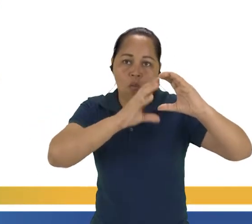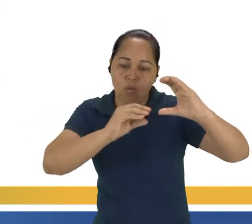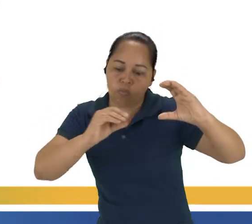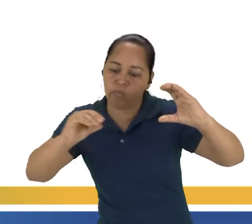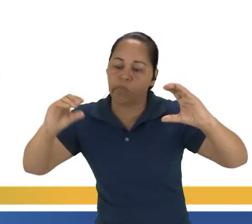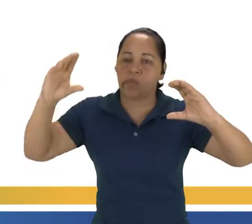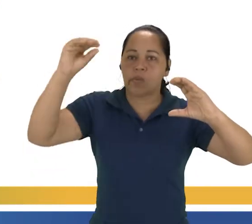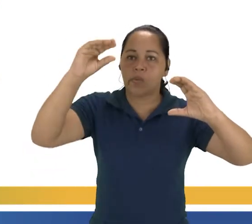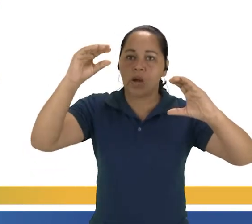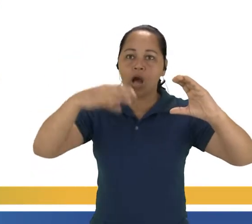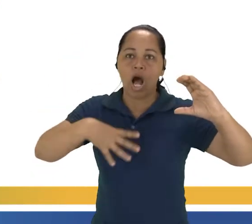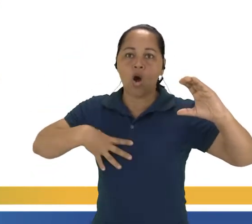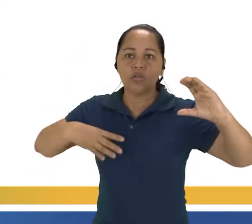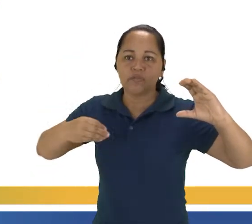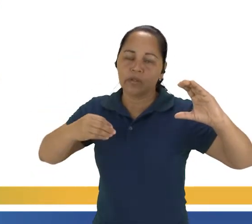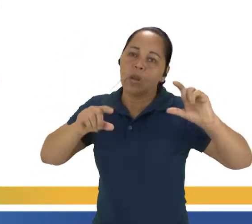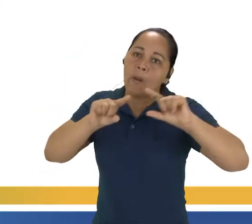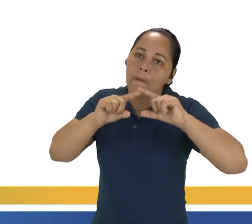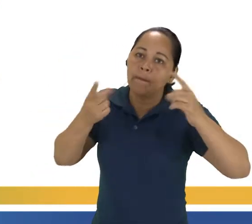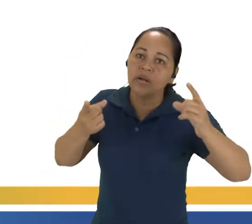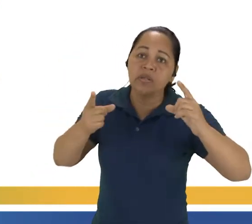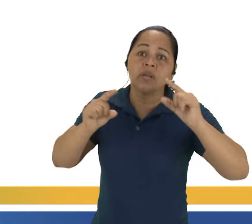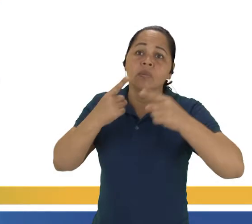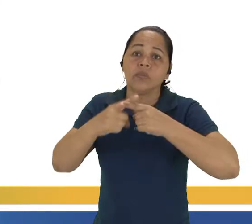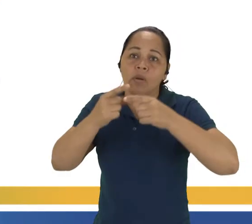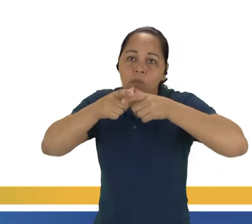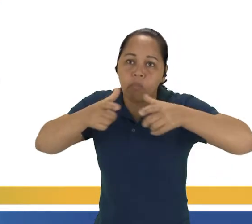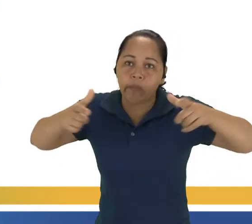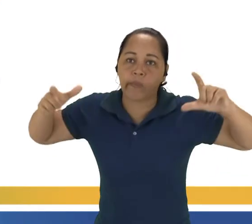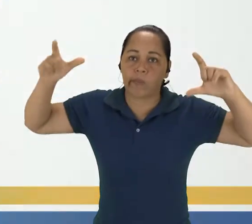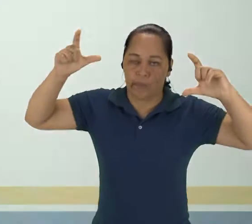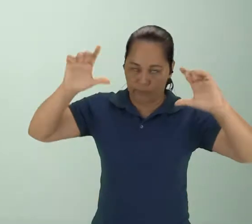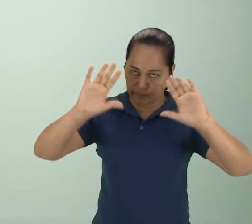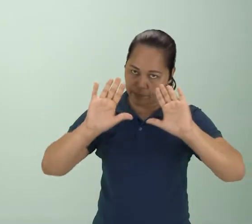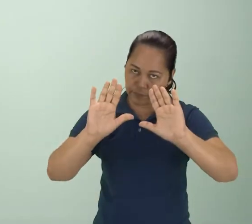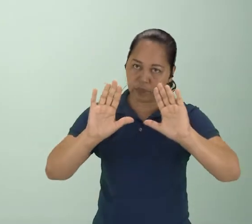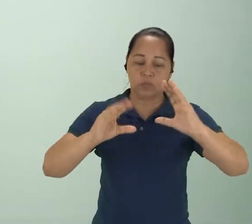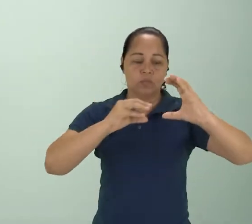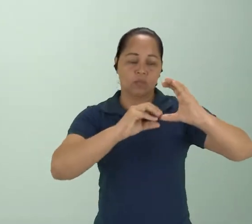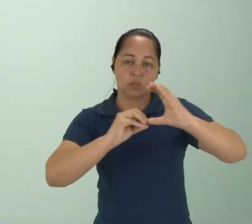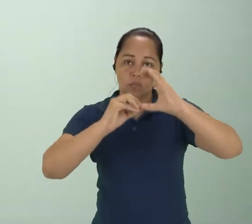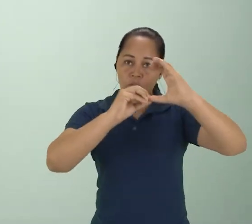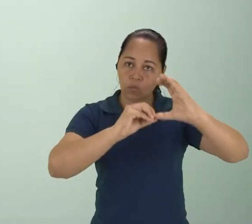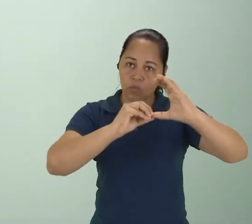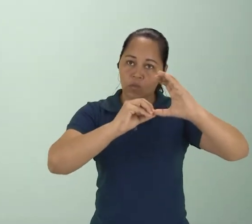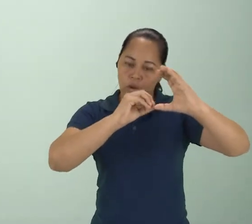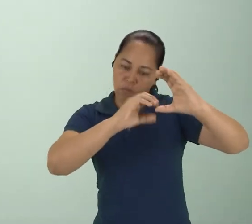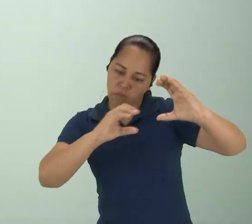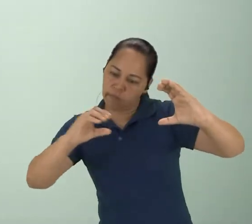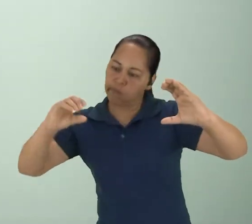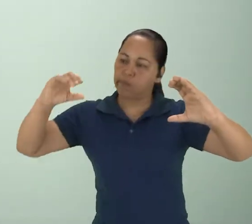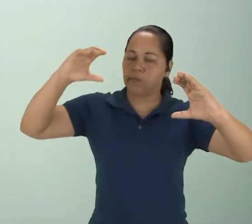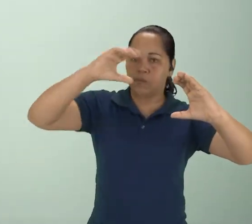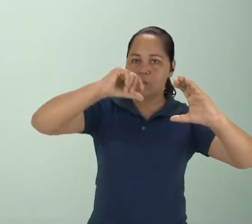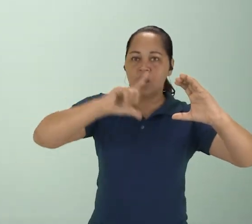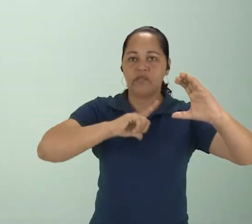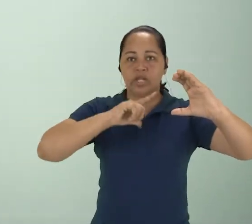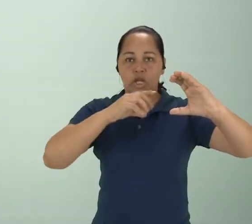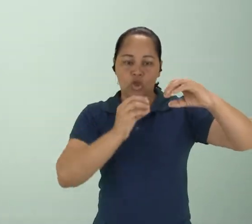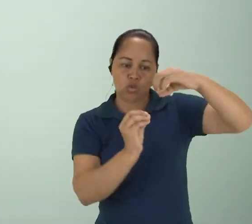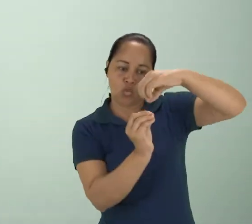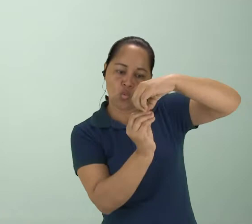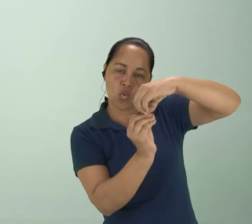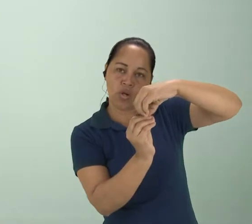uma célula vai dar origem a uma segunda e terceira célula, né? Então, cada uma, depois eu vou ter duas, na sequência